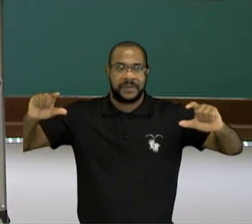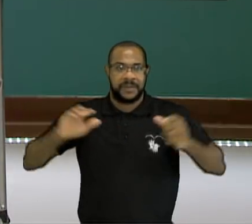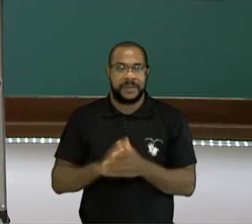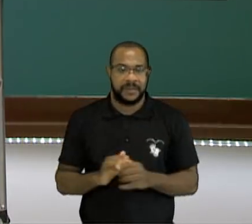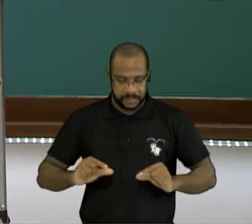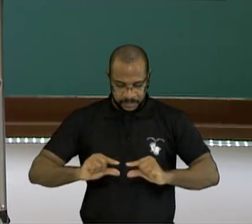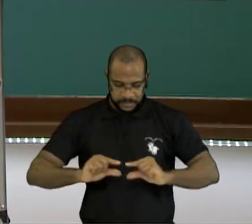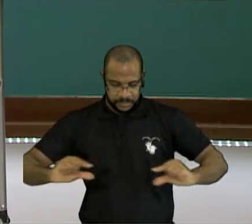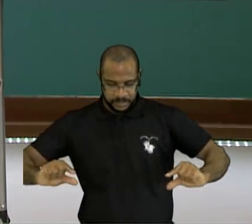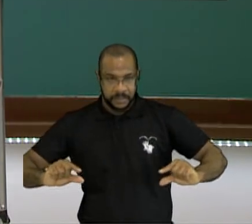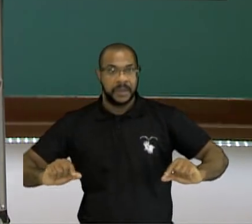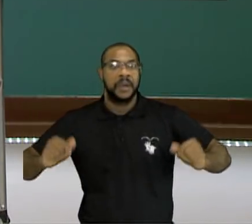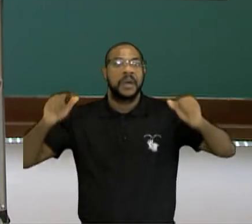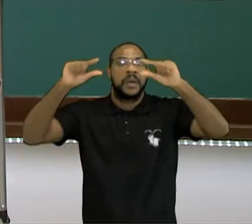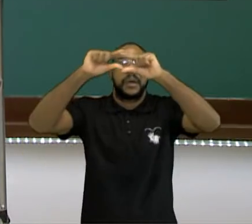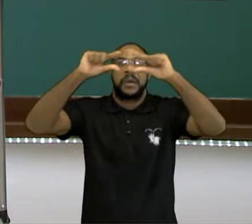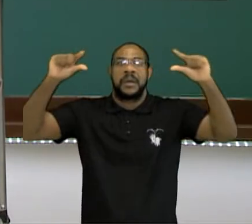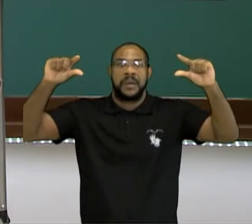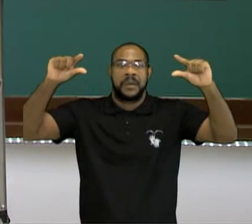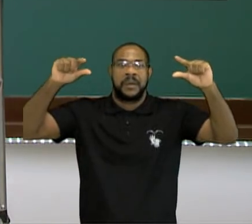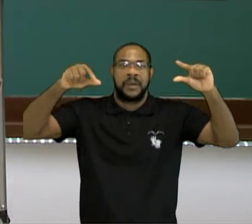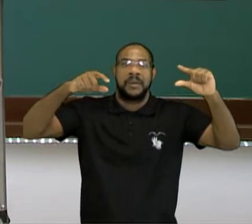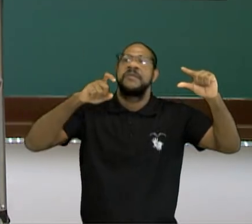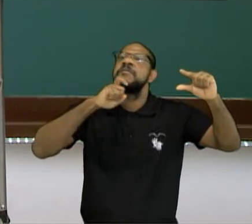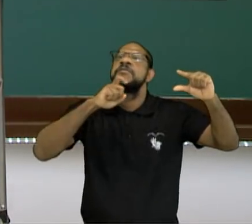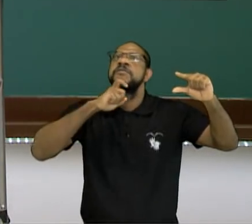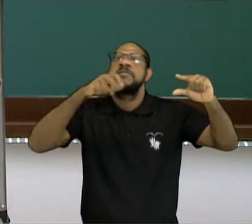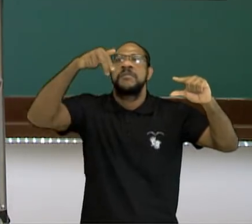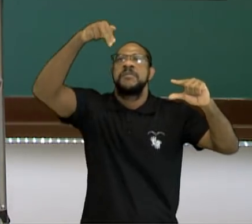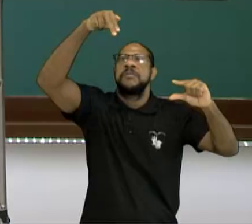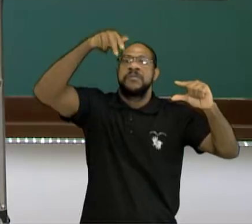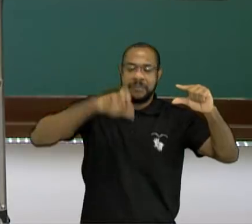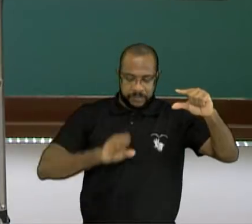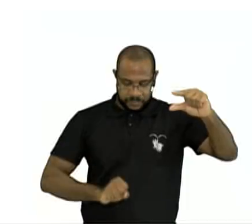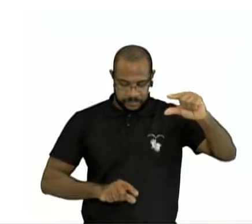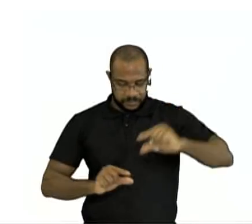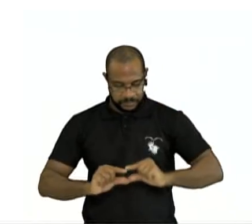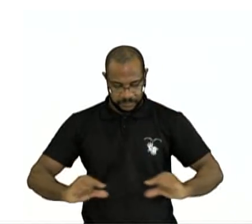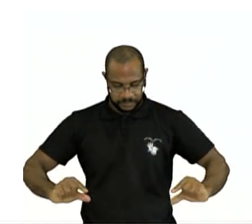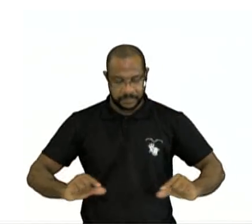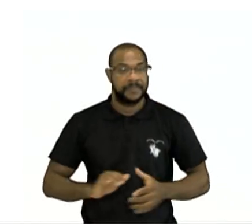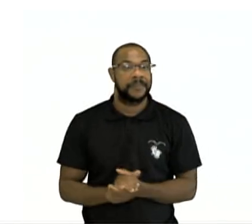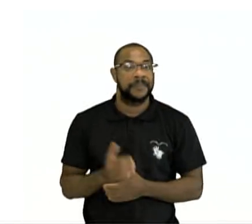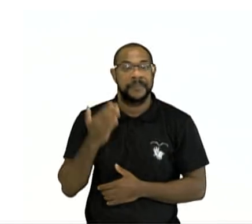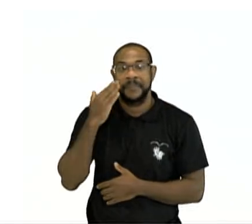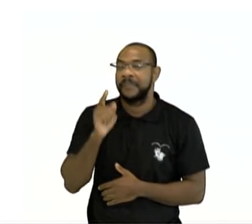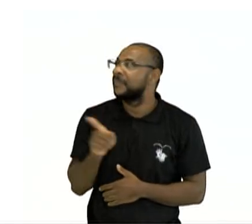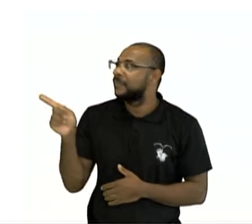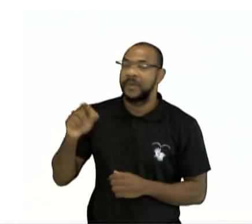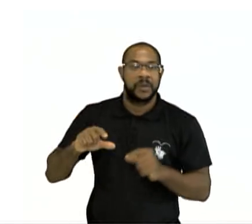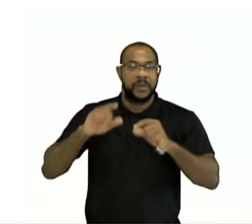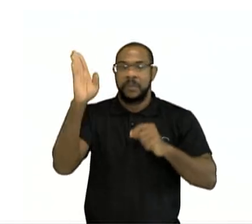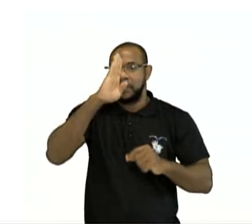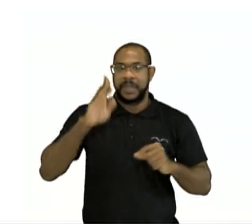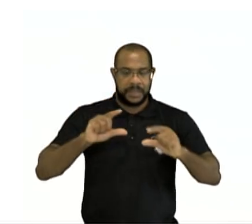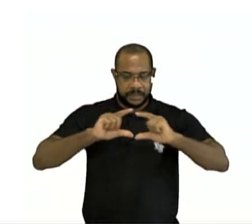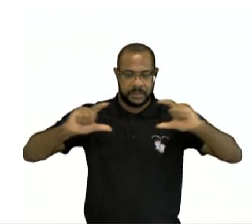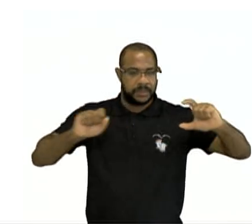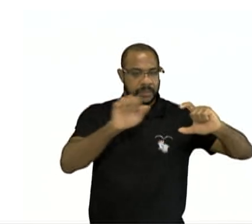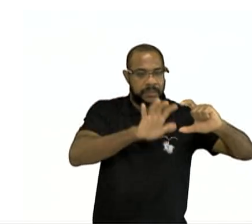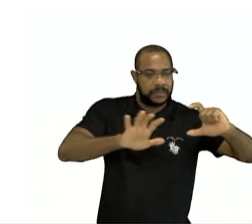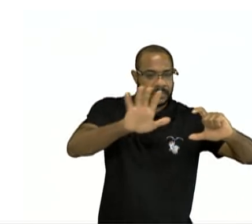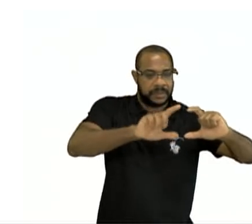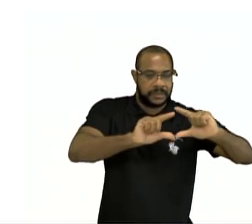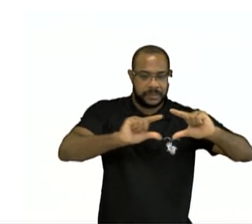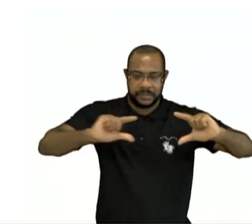a polar antártica, temperada do norte e a polar ártica. Então, nós vamos ter, o Brasil está aqui, destacado para